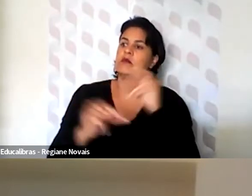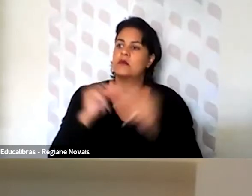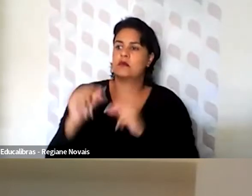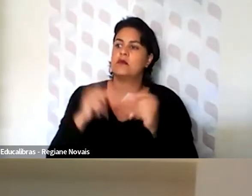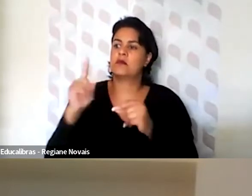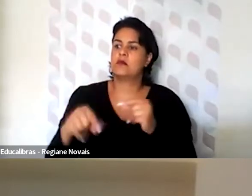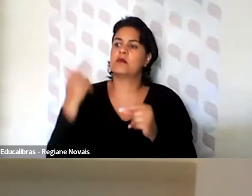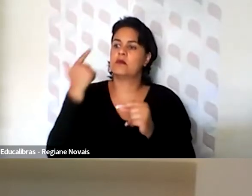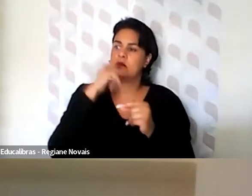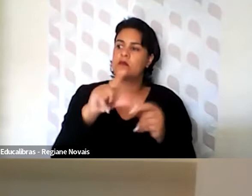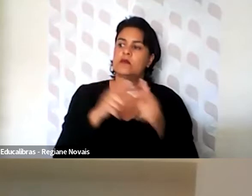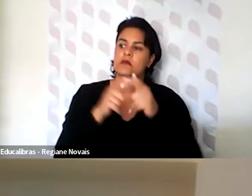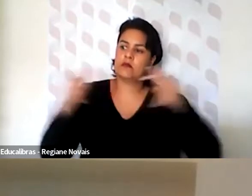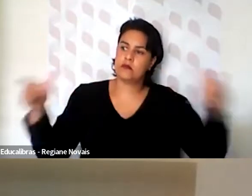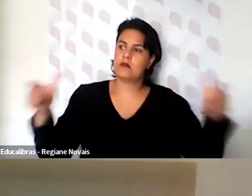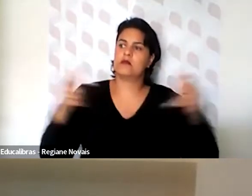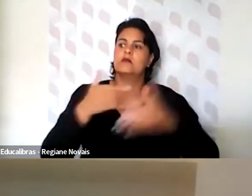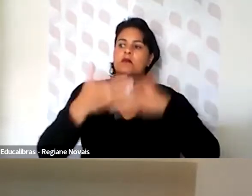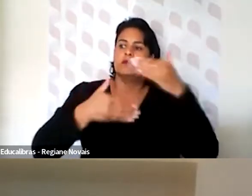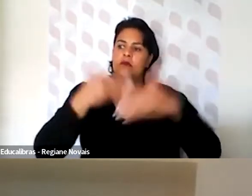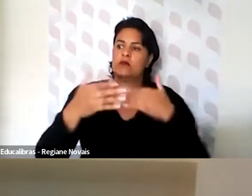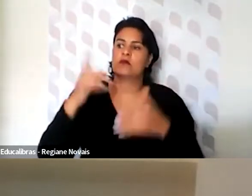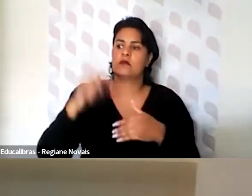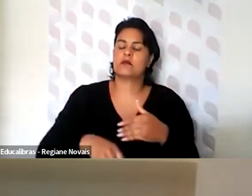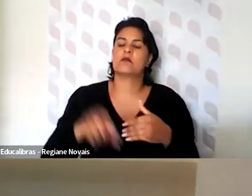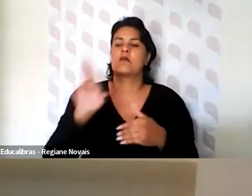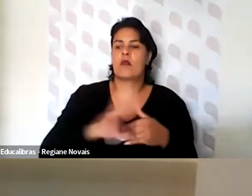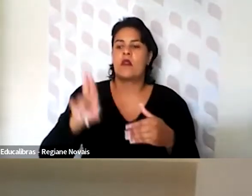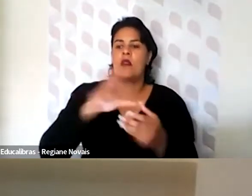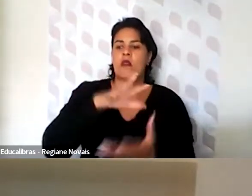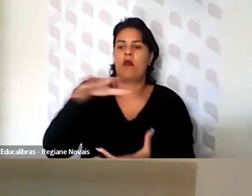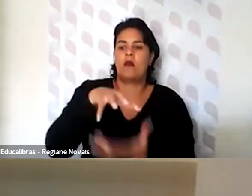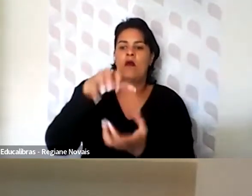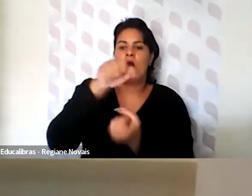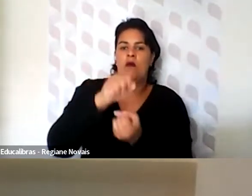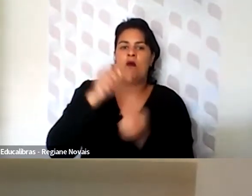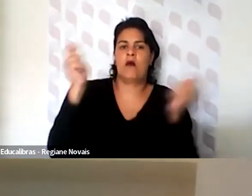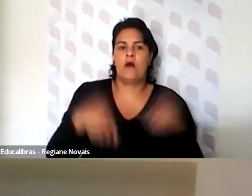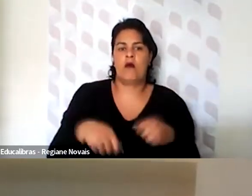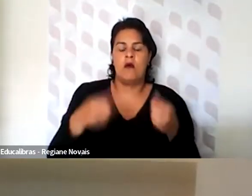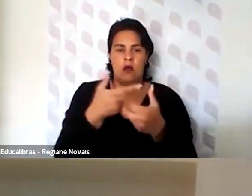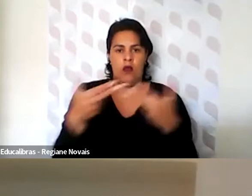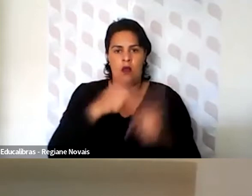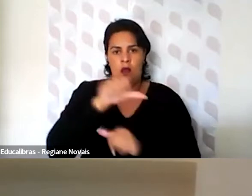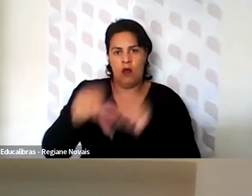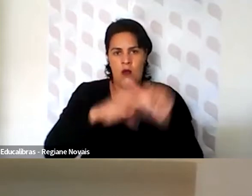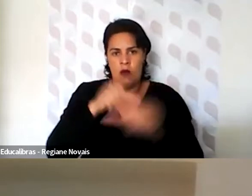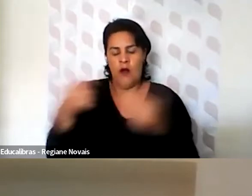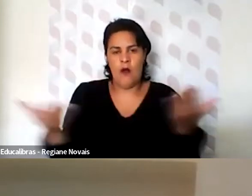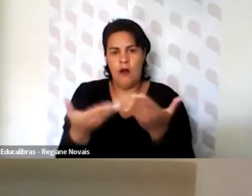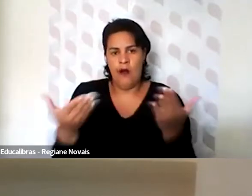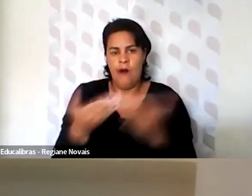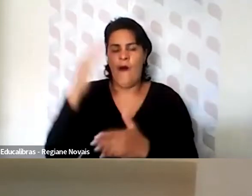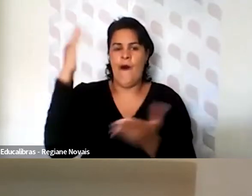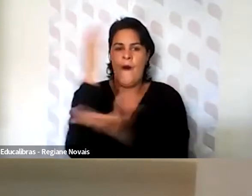volume maior de negócios sustentáveis na Amazônia que possa reverter o atual modelo perverso de desmatamento